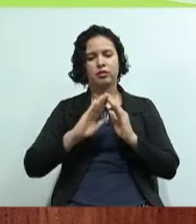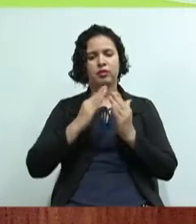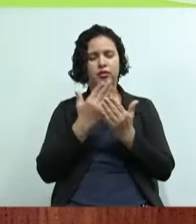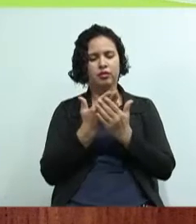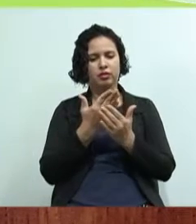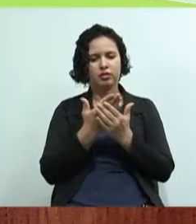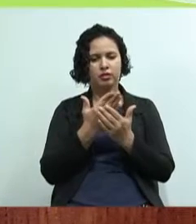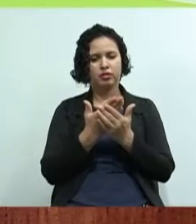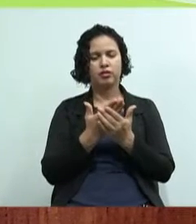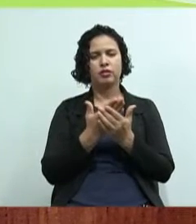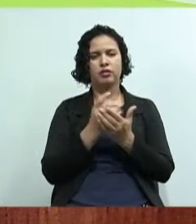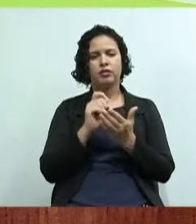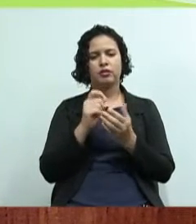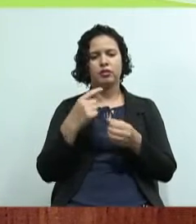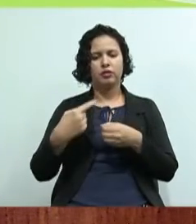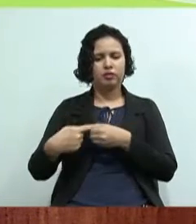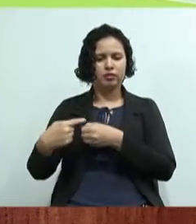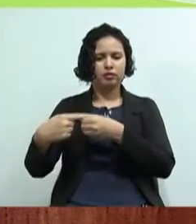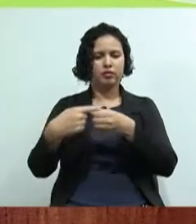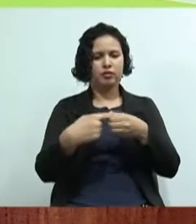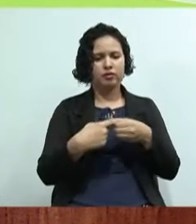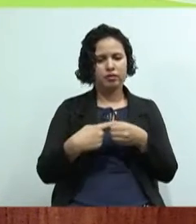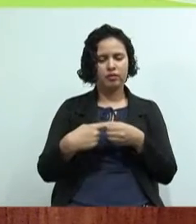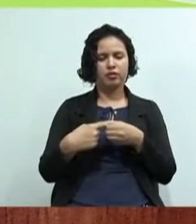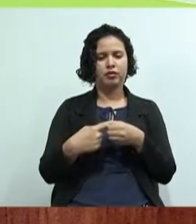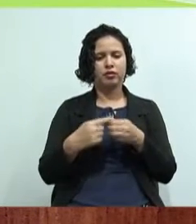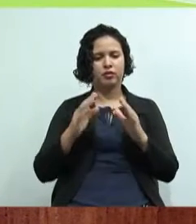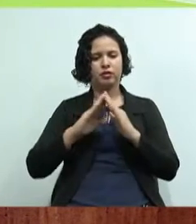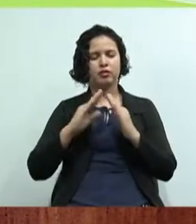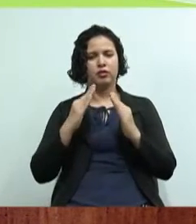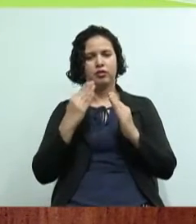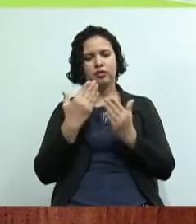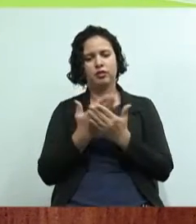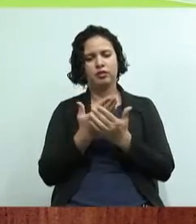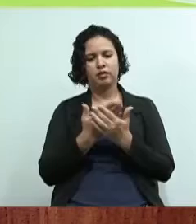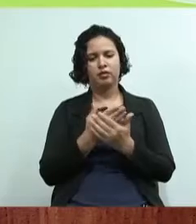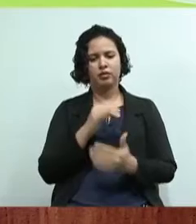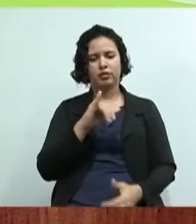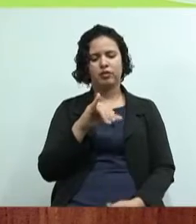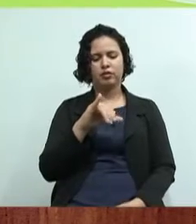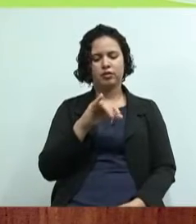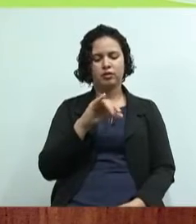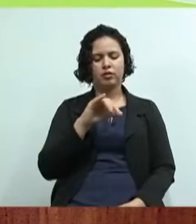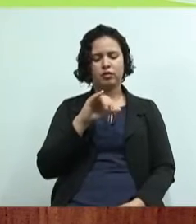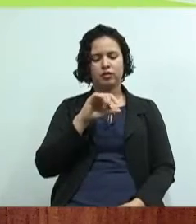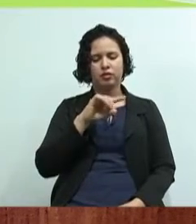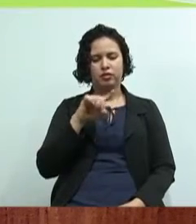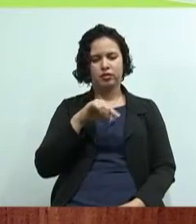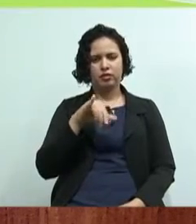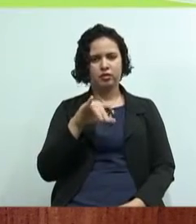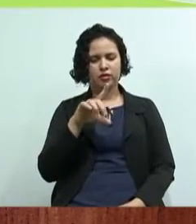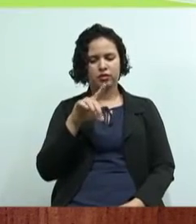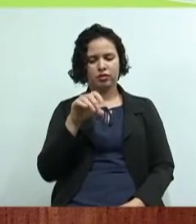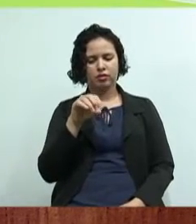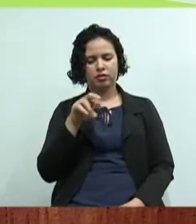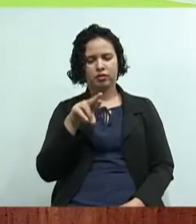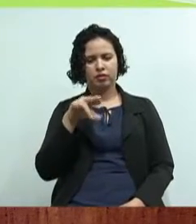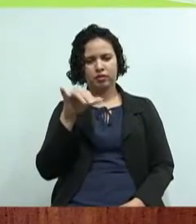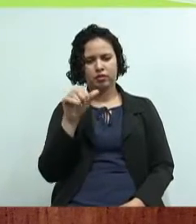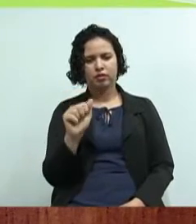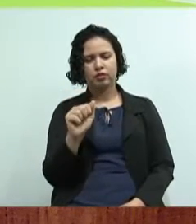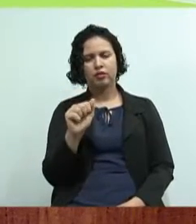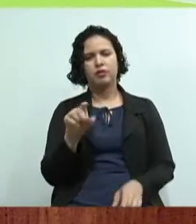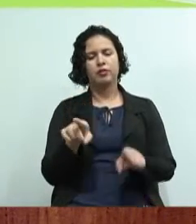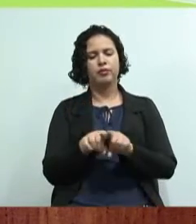Sales, em São Francisco do Guaporé, que estão ligados aqui, a Escola Isidoro, de Alta Floresta, a Escola Fernando de Souza